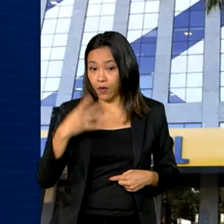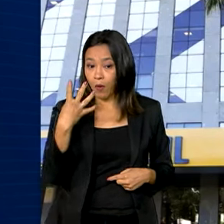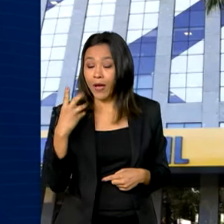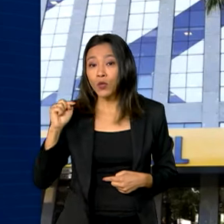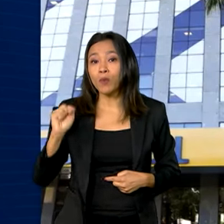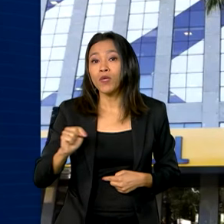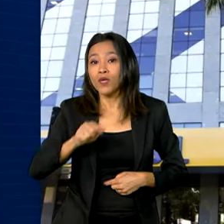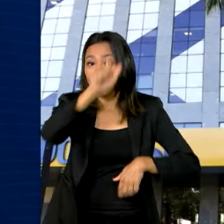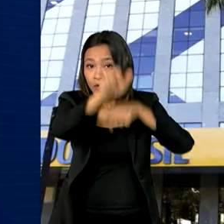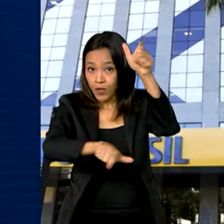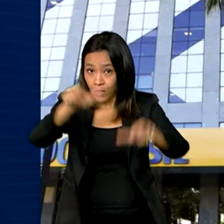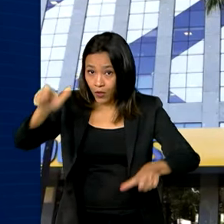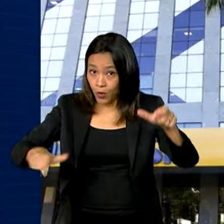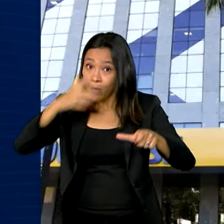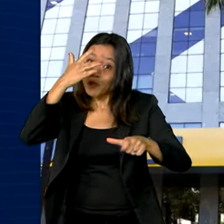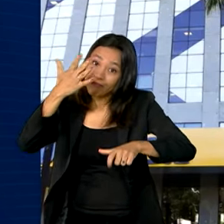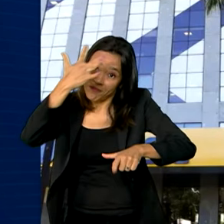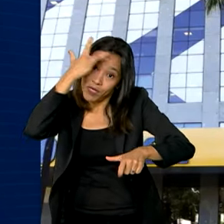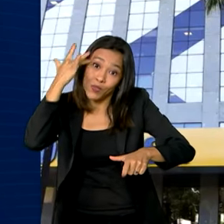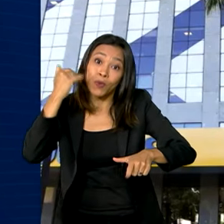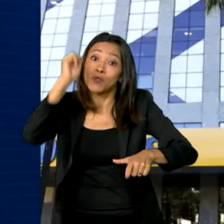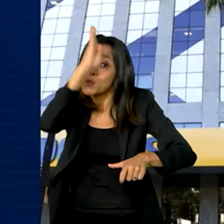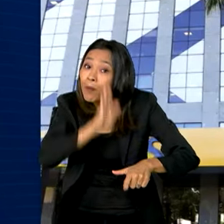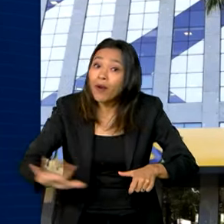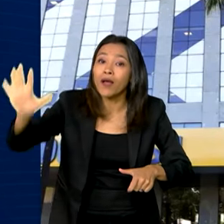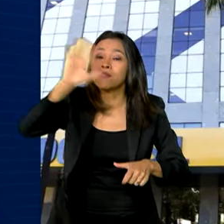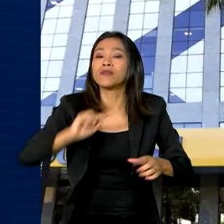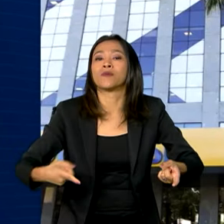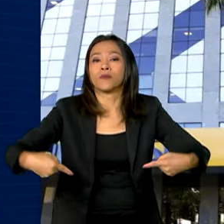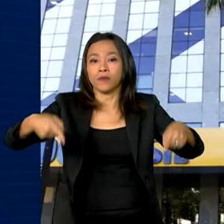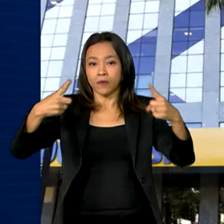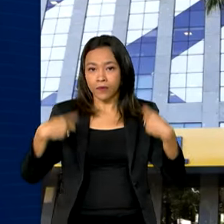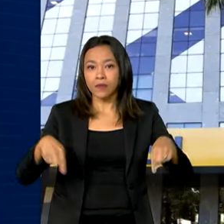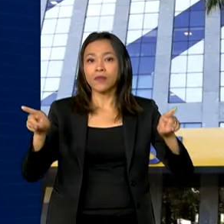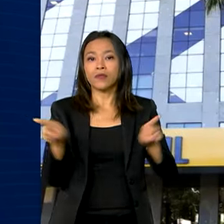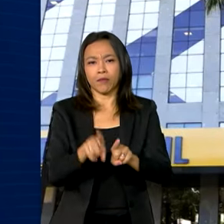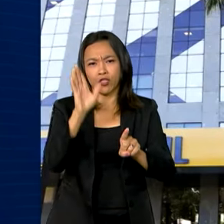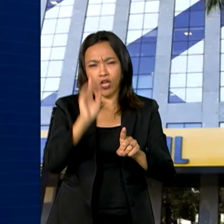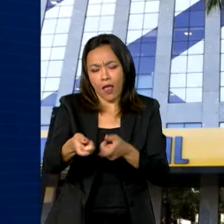clientes em todo o país. Também foram renegociados